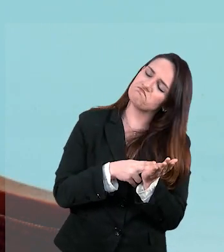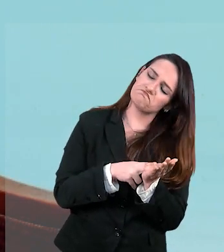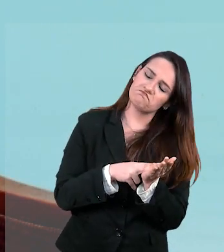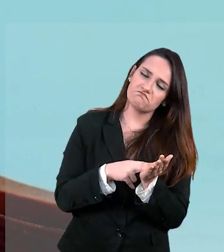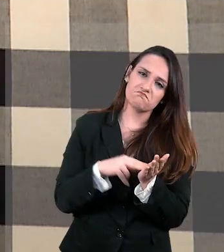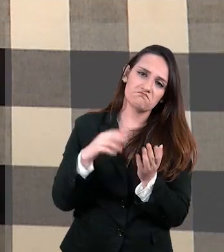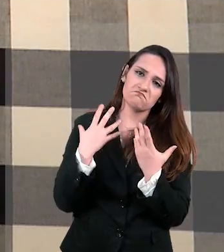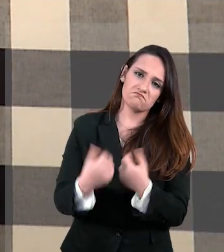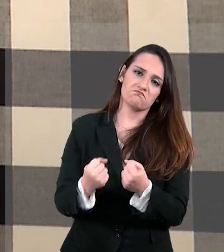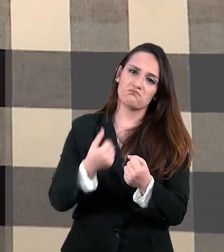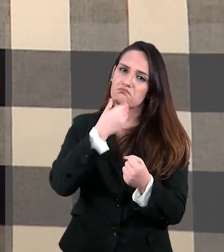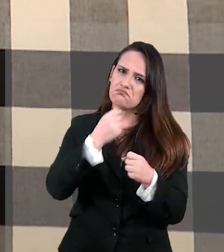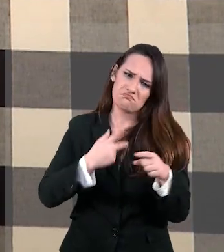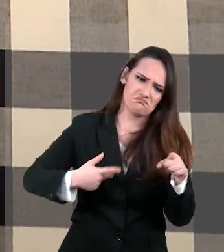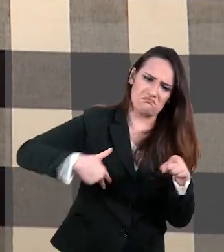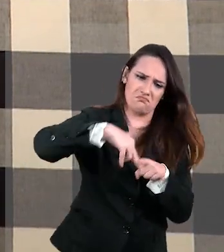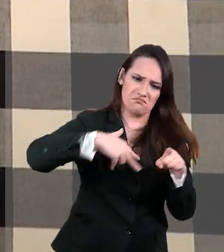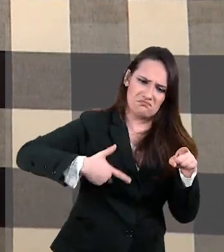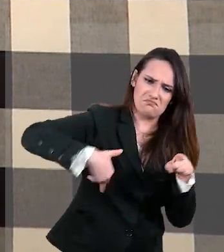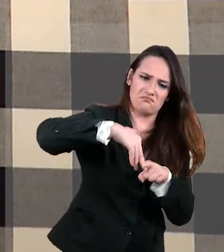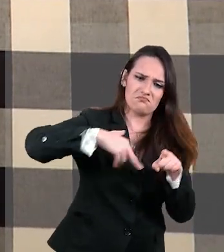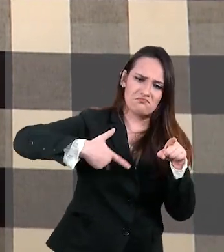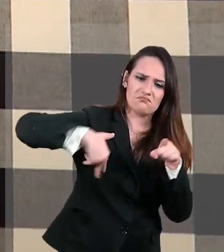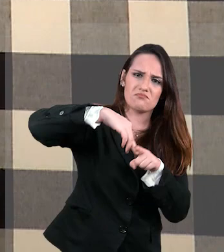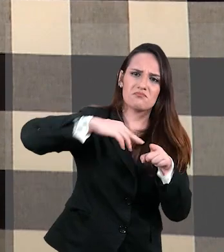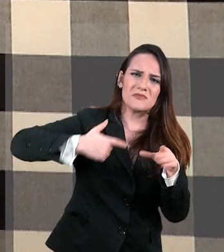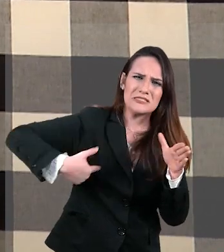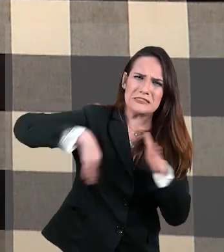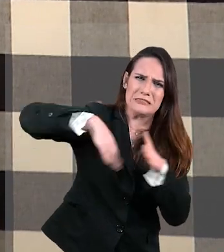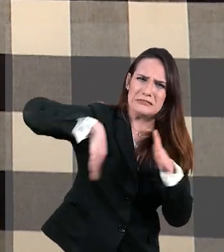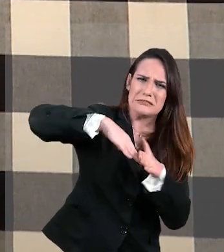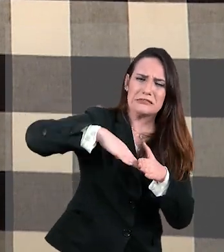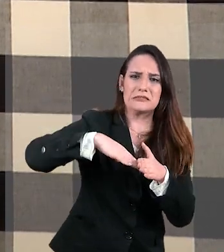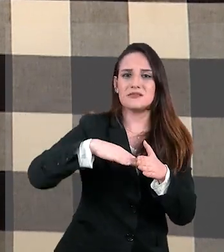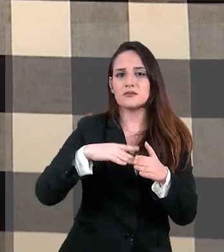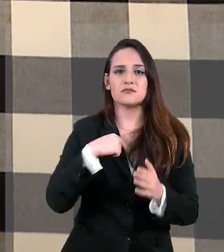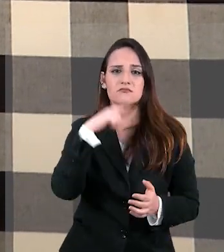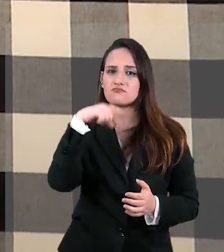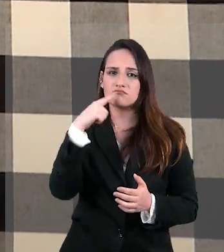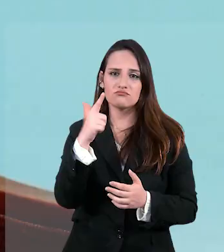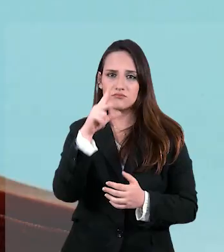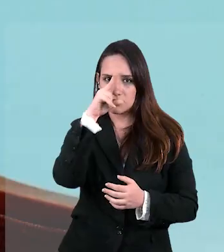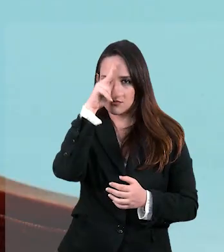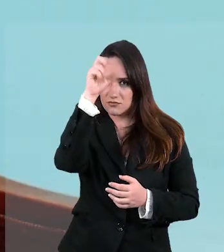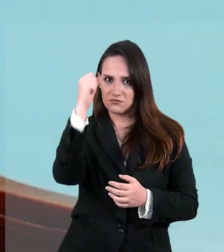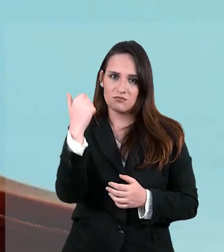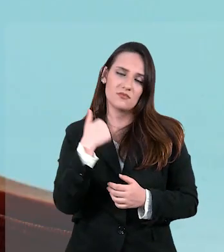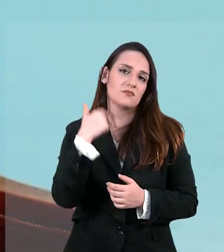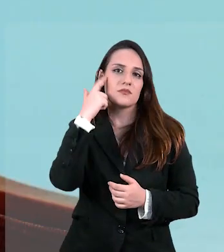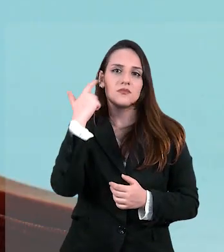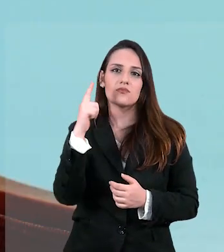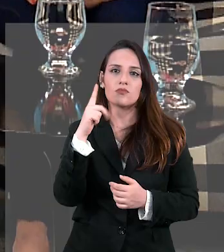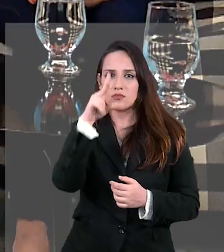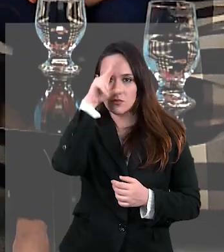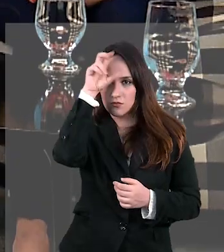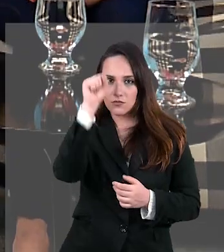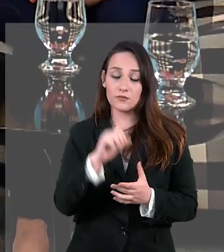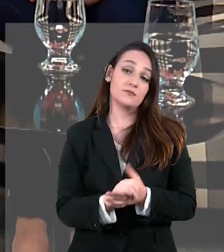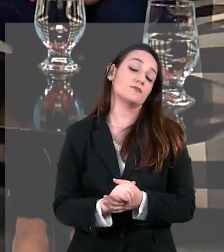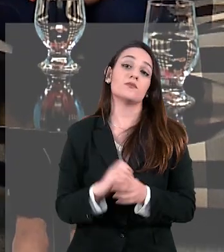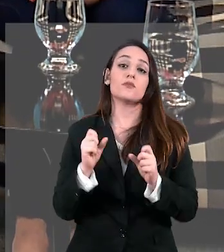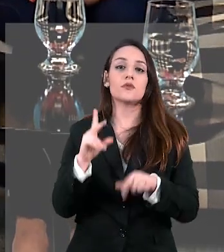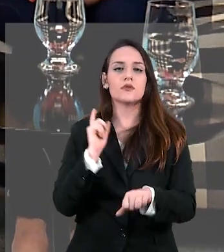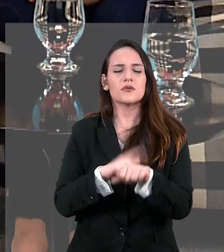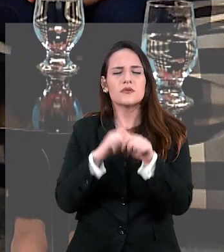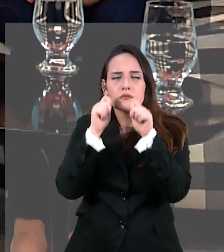de lado enquanto ele me chutava e eu só fechei os olhos porque eu não conseguia mais, eu achei que eu não aguentaria. Quando eu abri